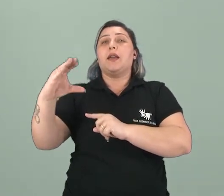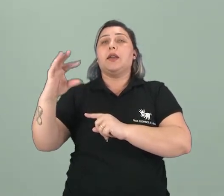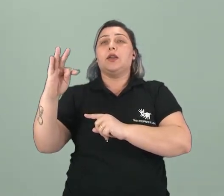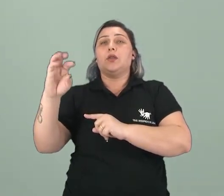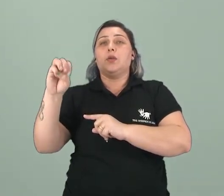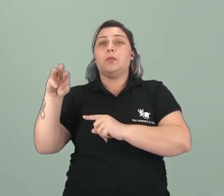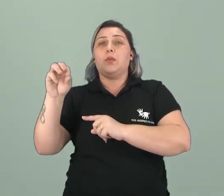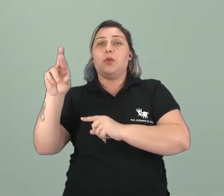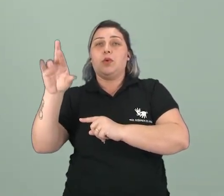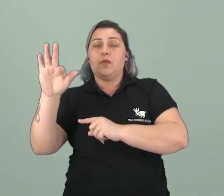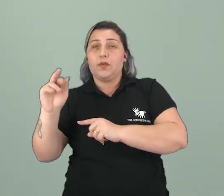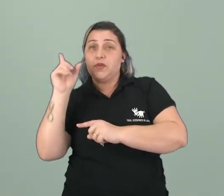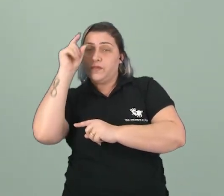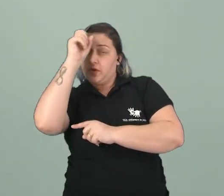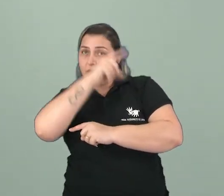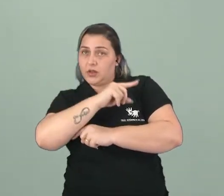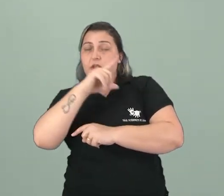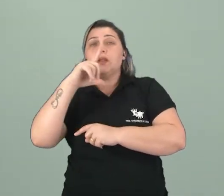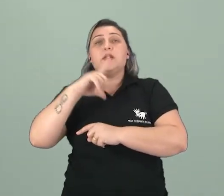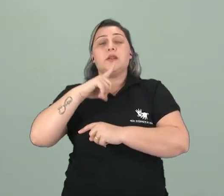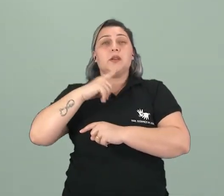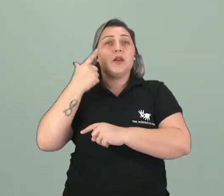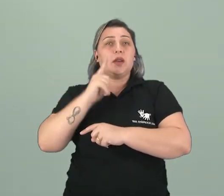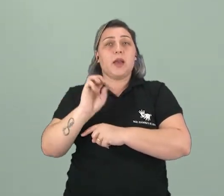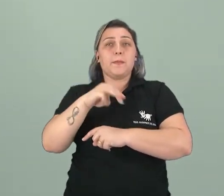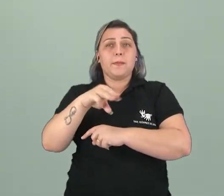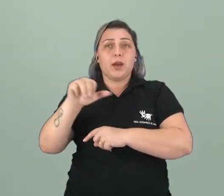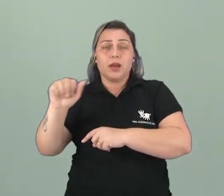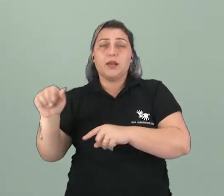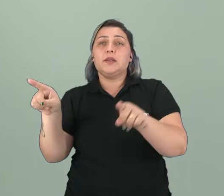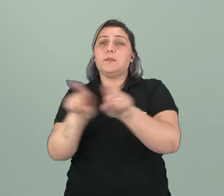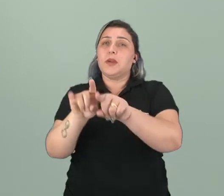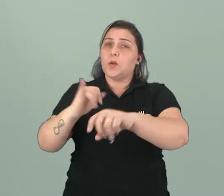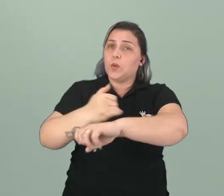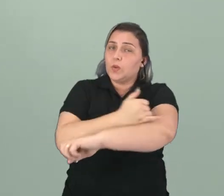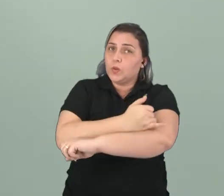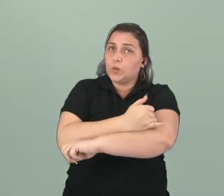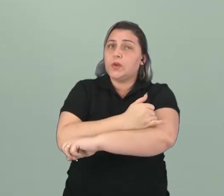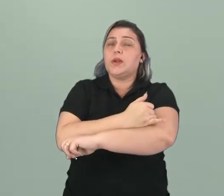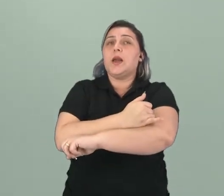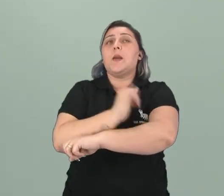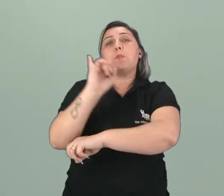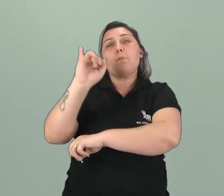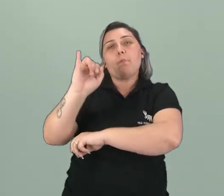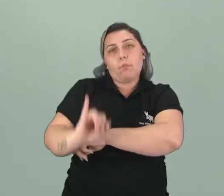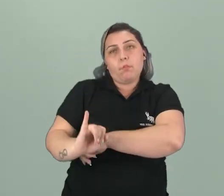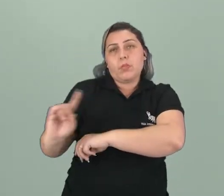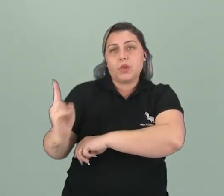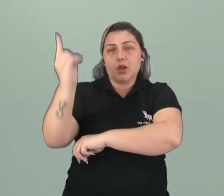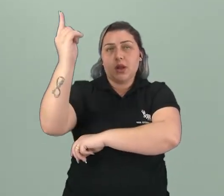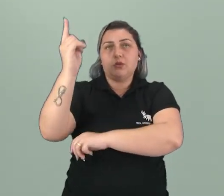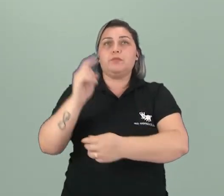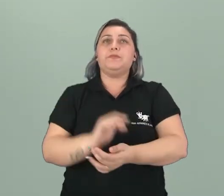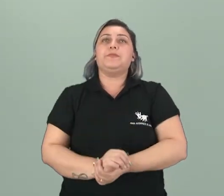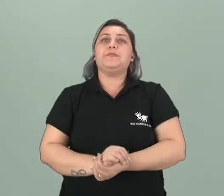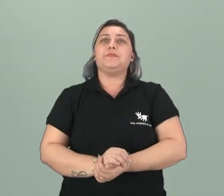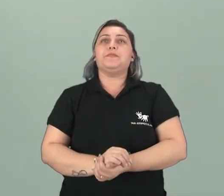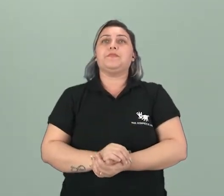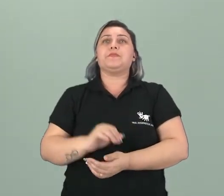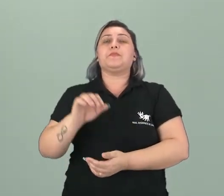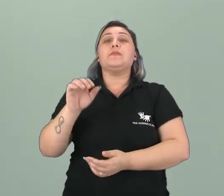têm a dificuldade tanto de ganhar massa quanto gordura. Normalmente eles são mais magros e altos. E